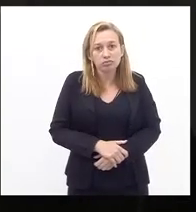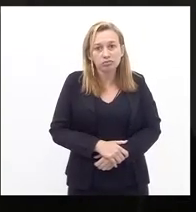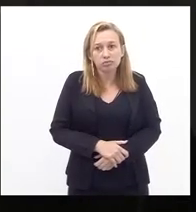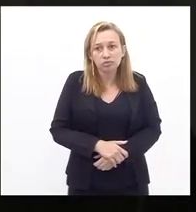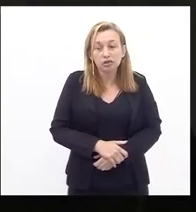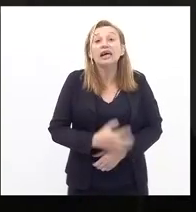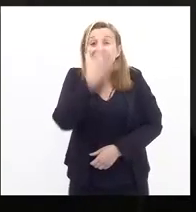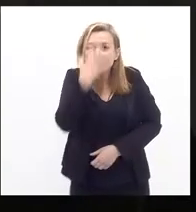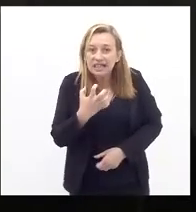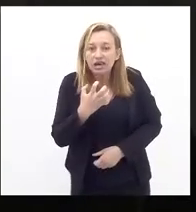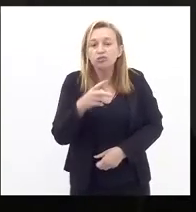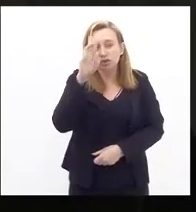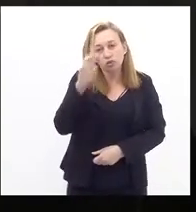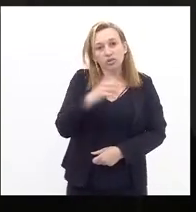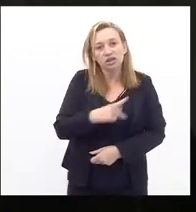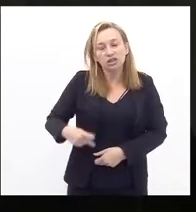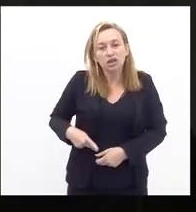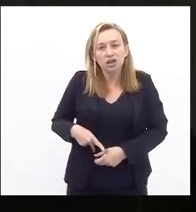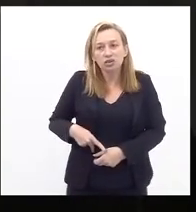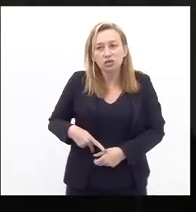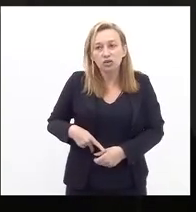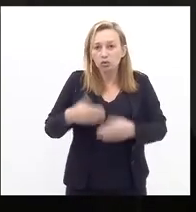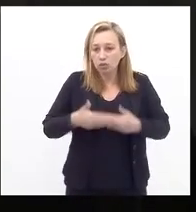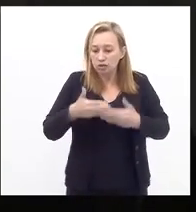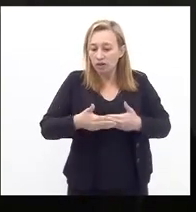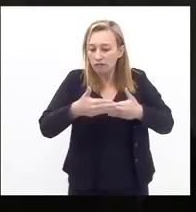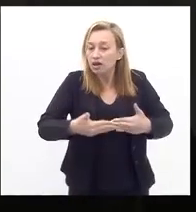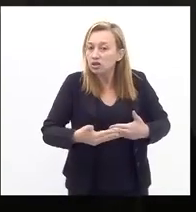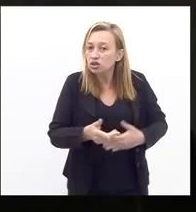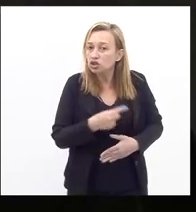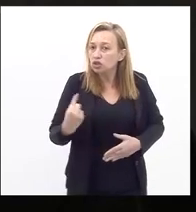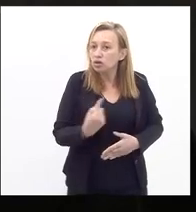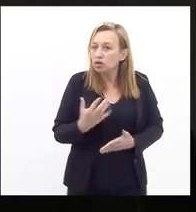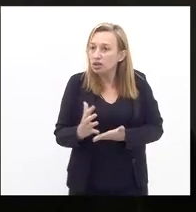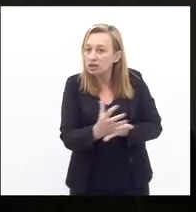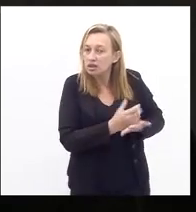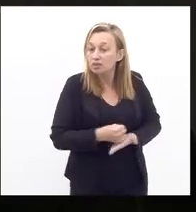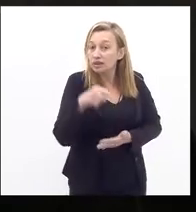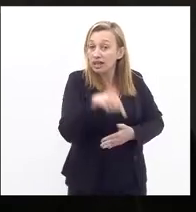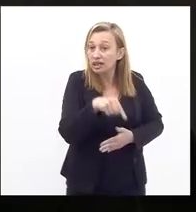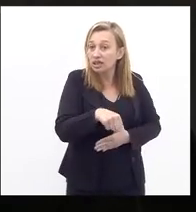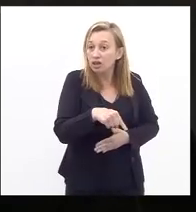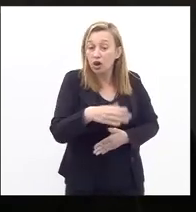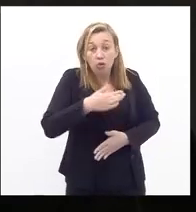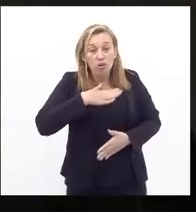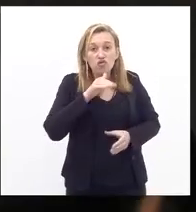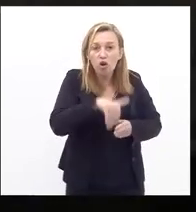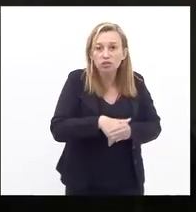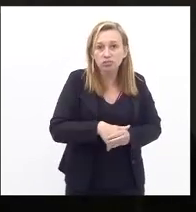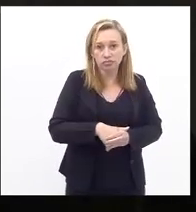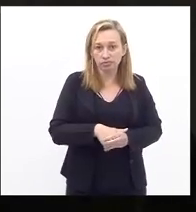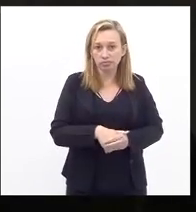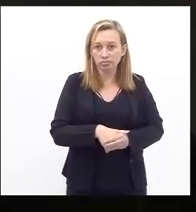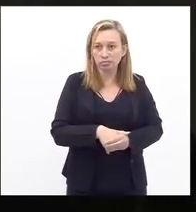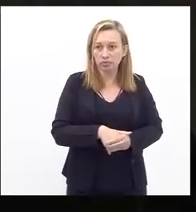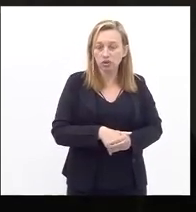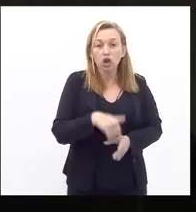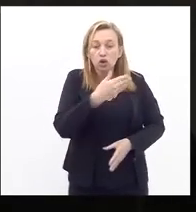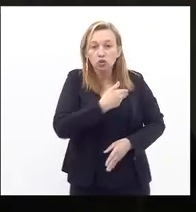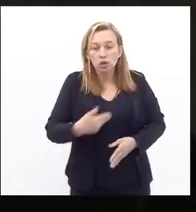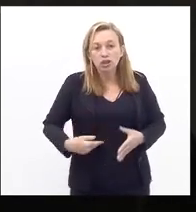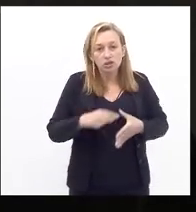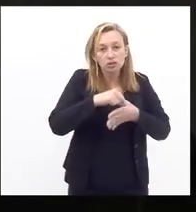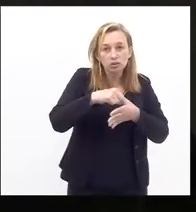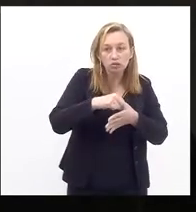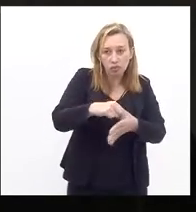É sério presidente de quando os avanços que nós acolhemos aqui com inclusive com o meu voto do líder